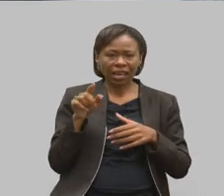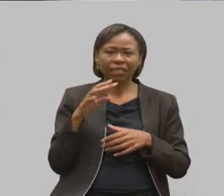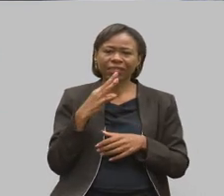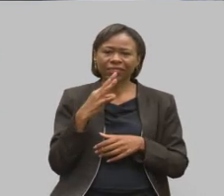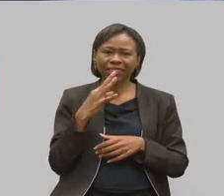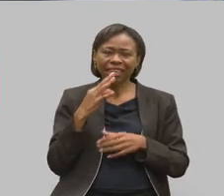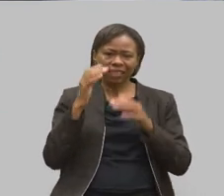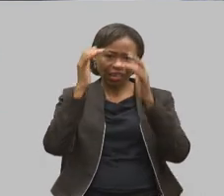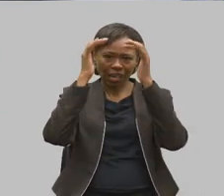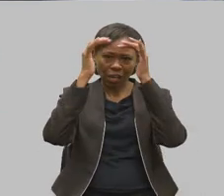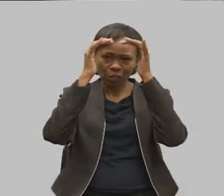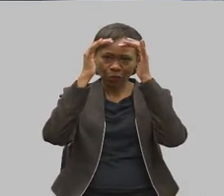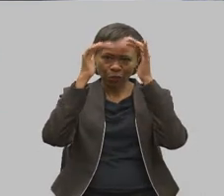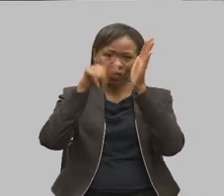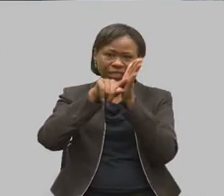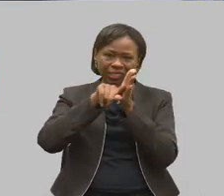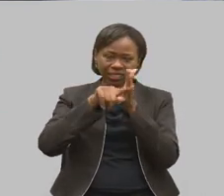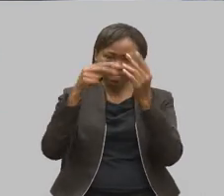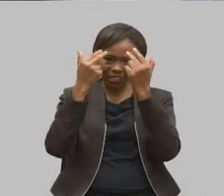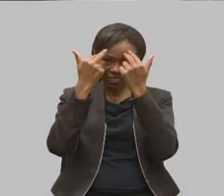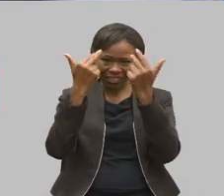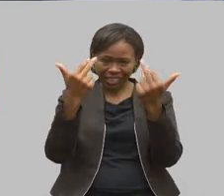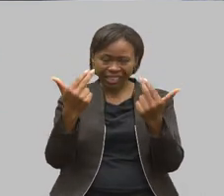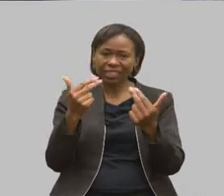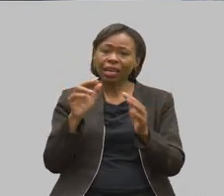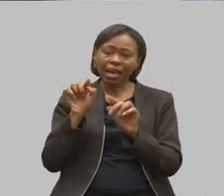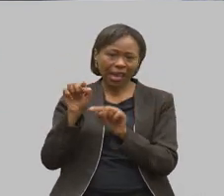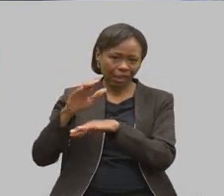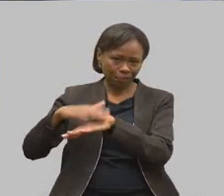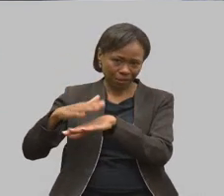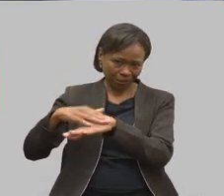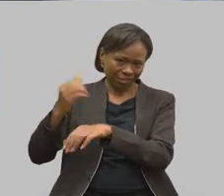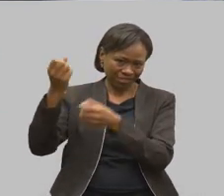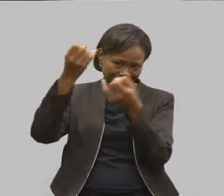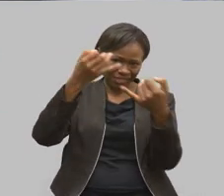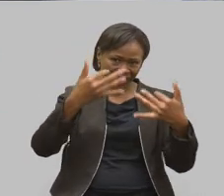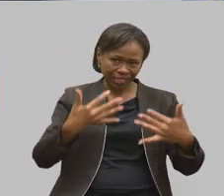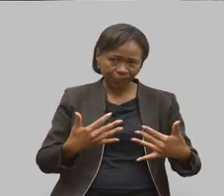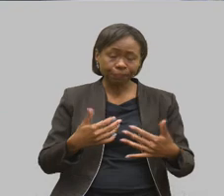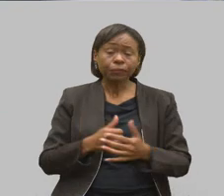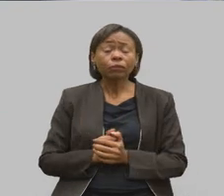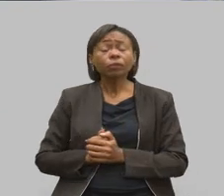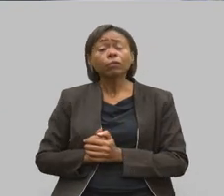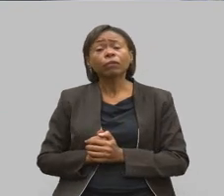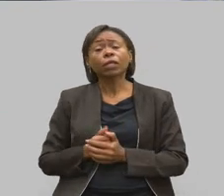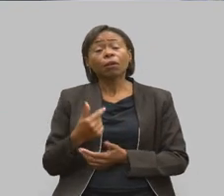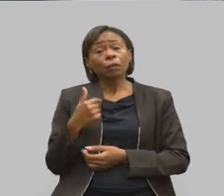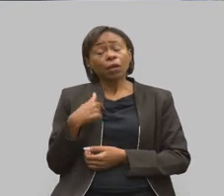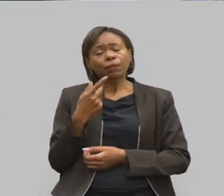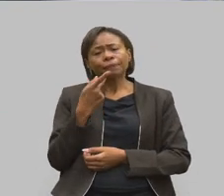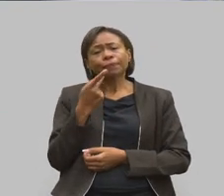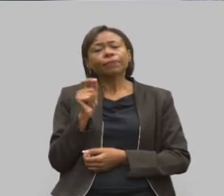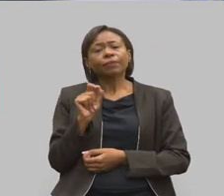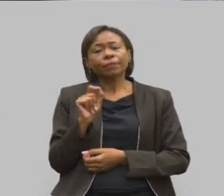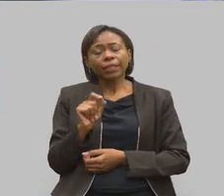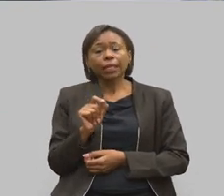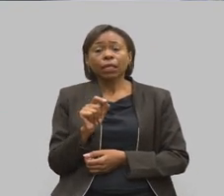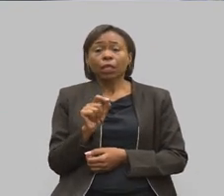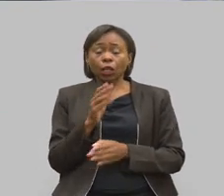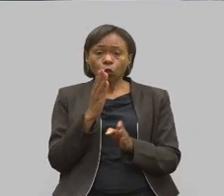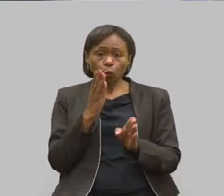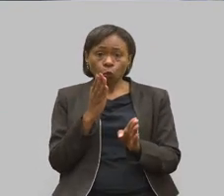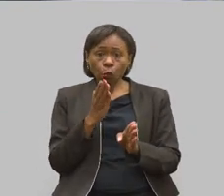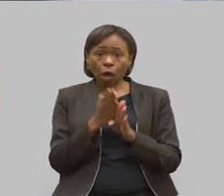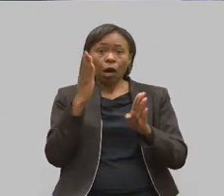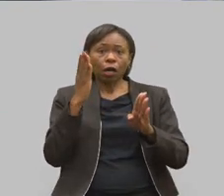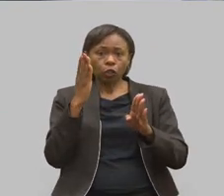neurociências então a atuação das duas profissões eu vou deixar para elas mas eu queria dizer que para além do diagnóstico